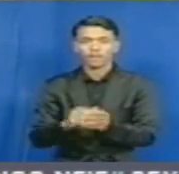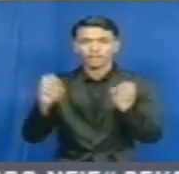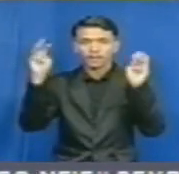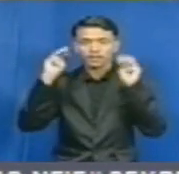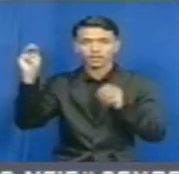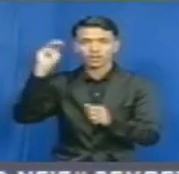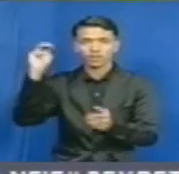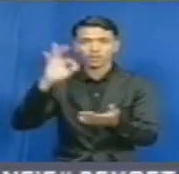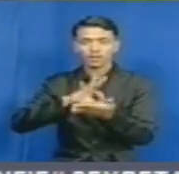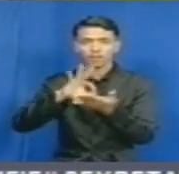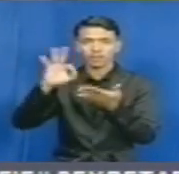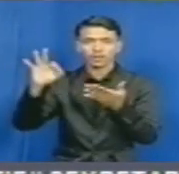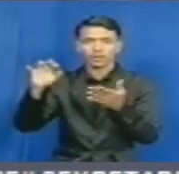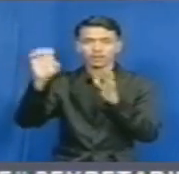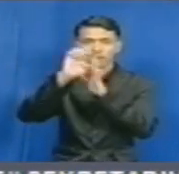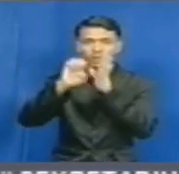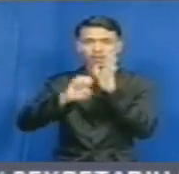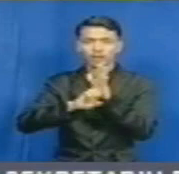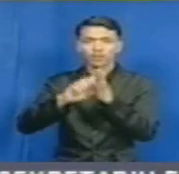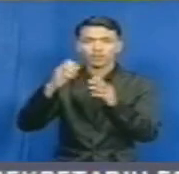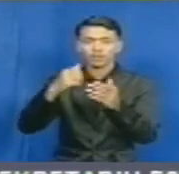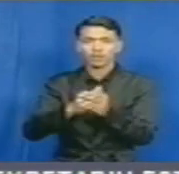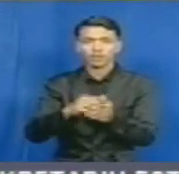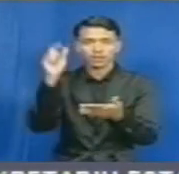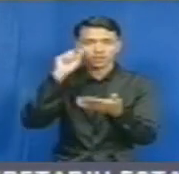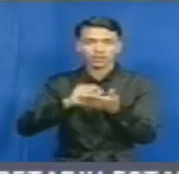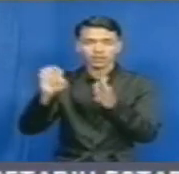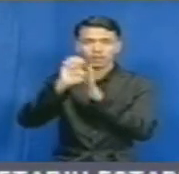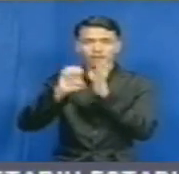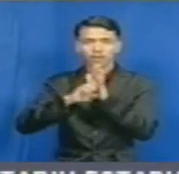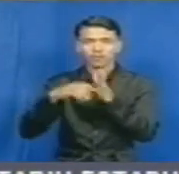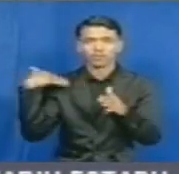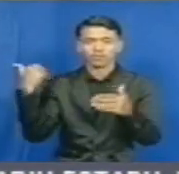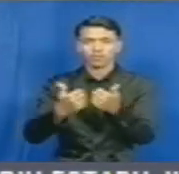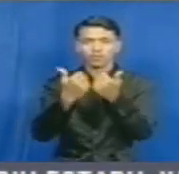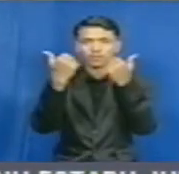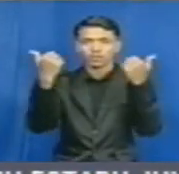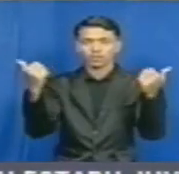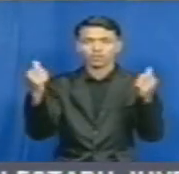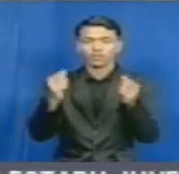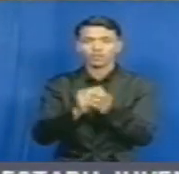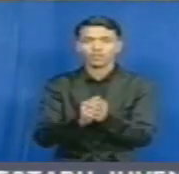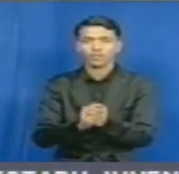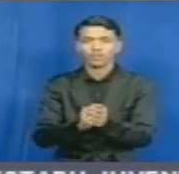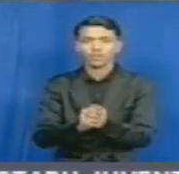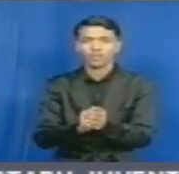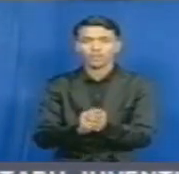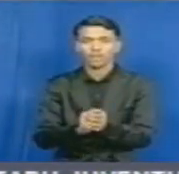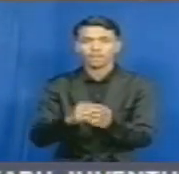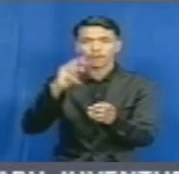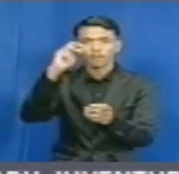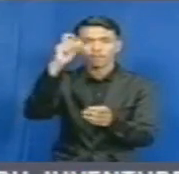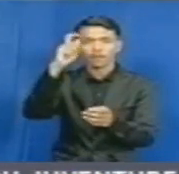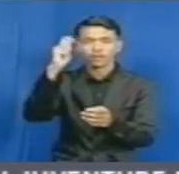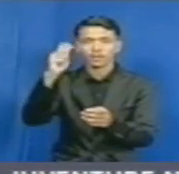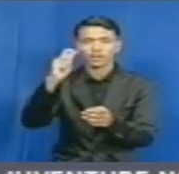Segunda-feira, o ex-secretário de Estado de Juventude no Desporto, Abraão Saldanha, a comissão organizadora de luto, saudoso Maxtal,